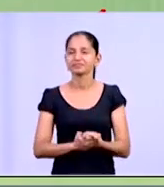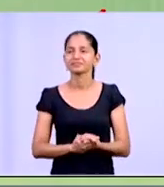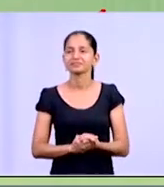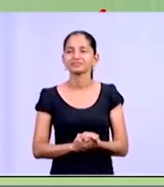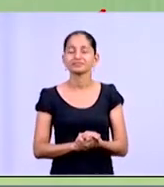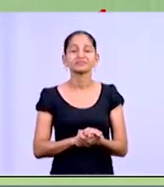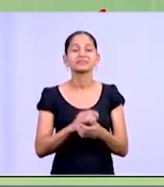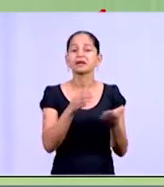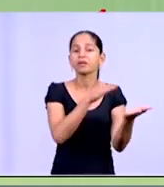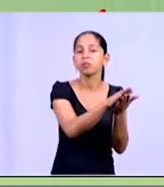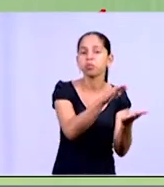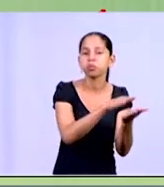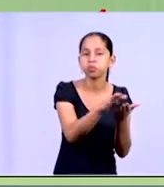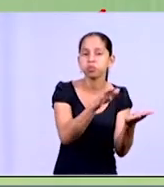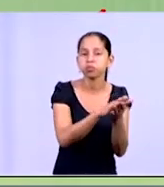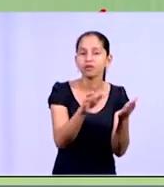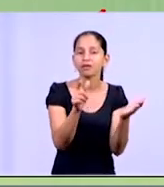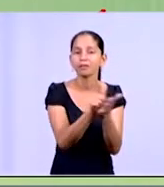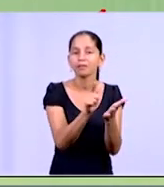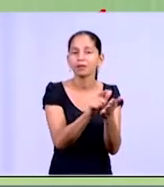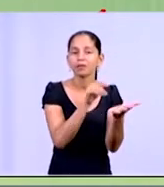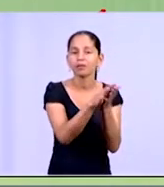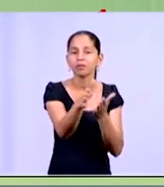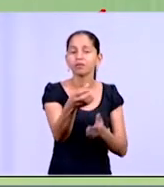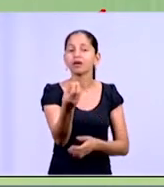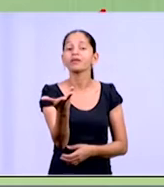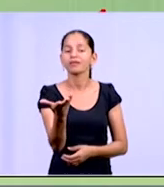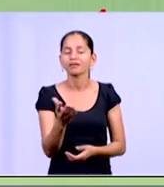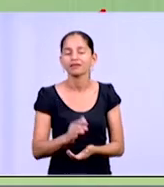Cadê a impressora?